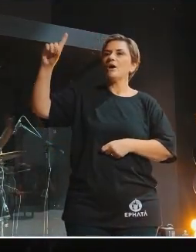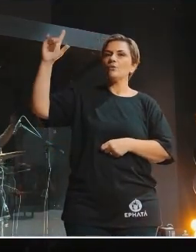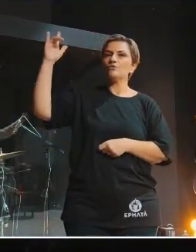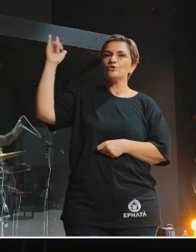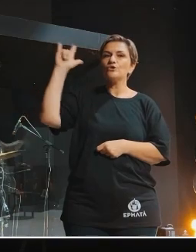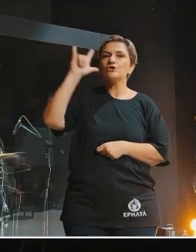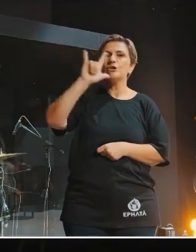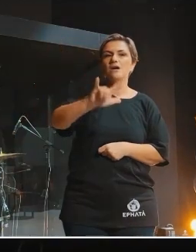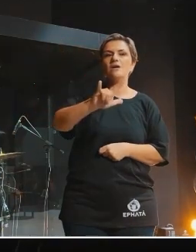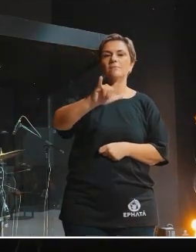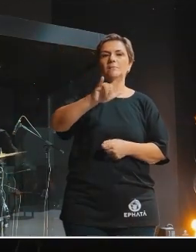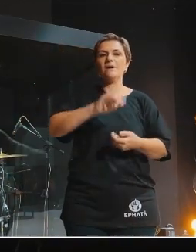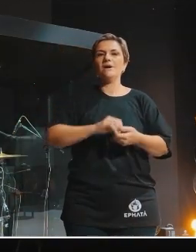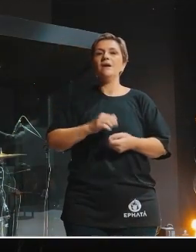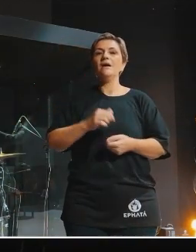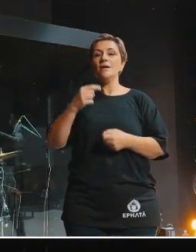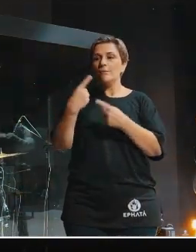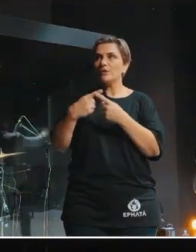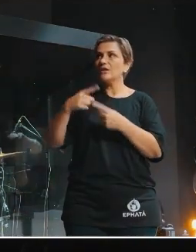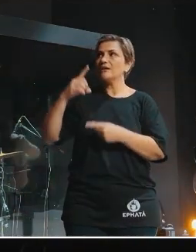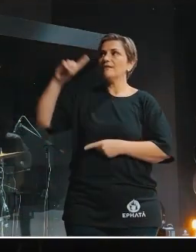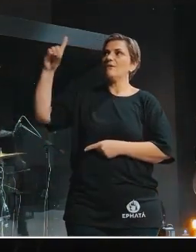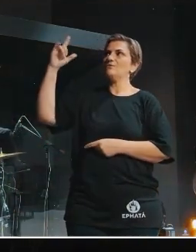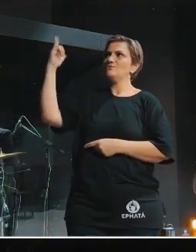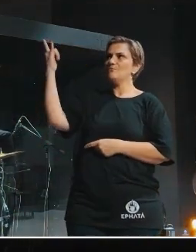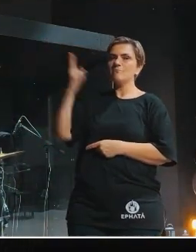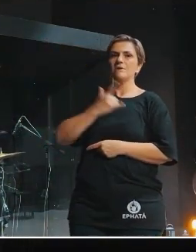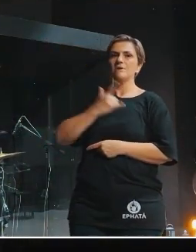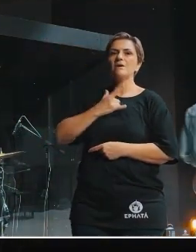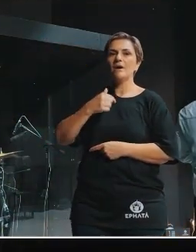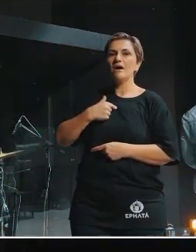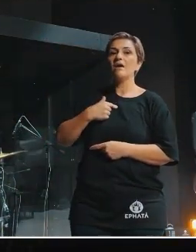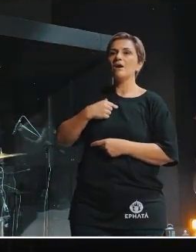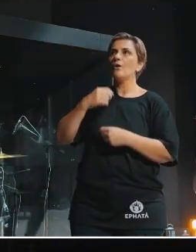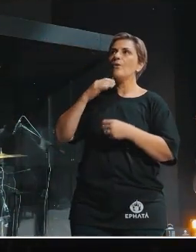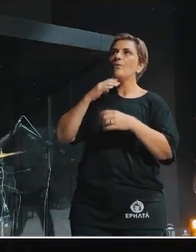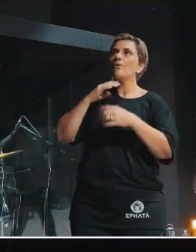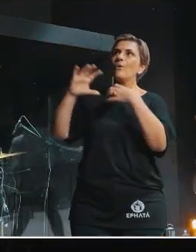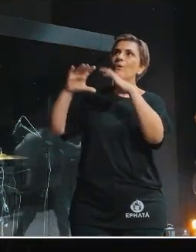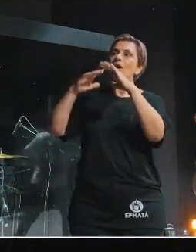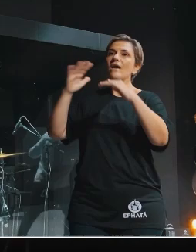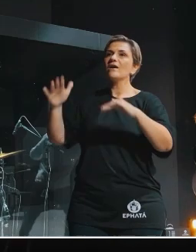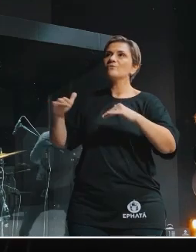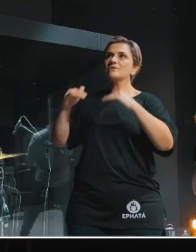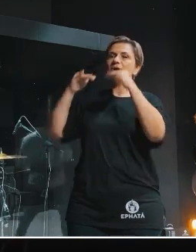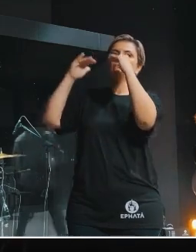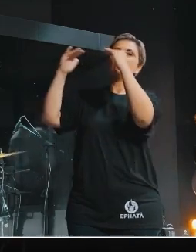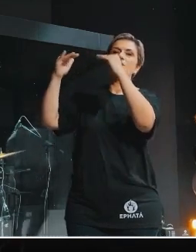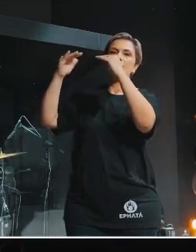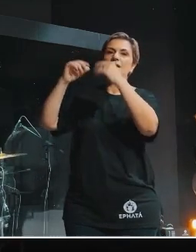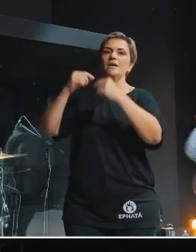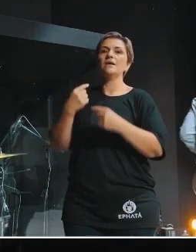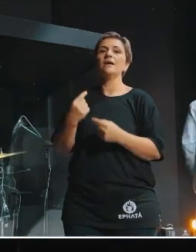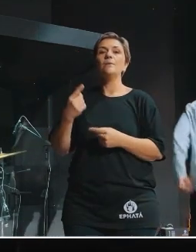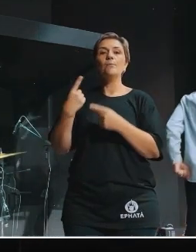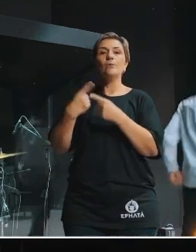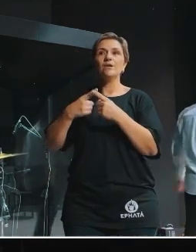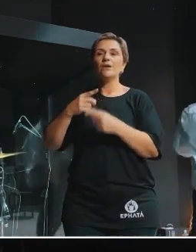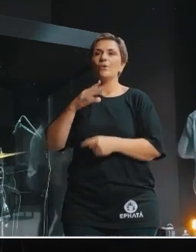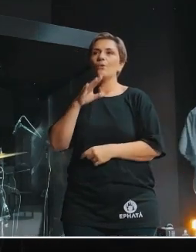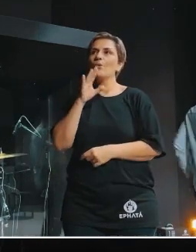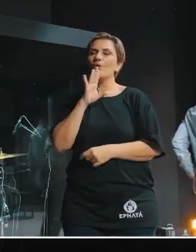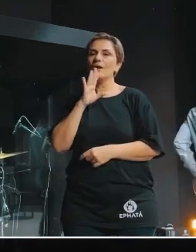eu o resgatarei, eu o protegerei, pois conhece o meu nome.